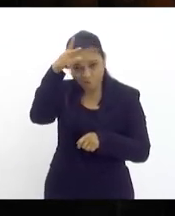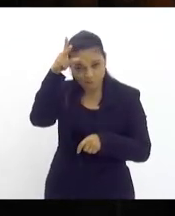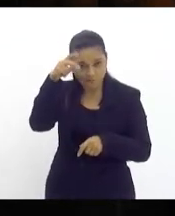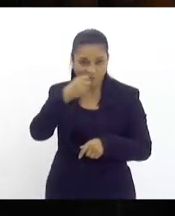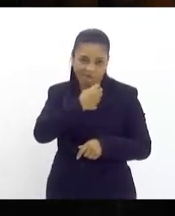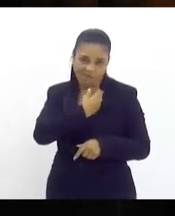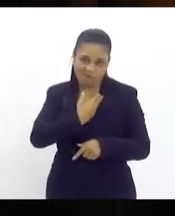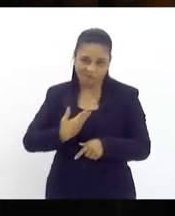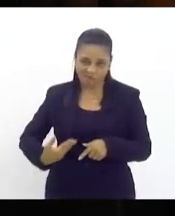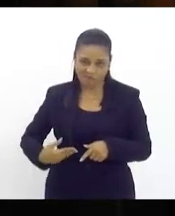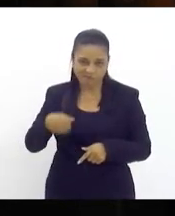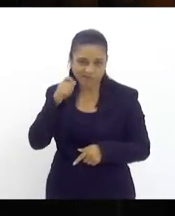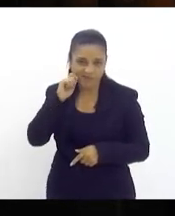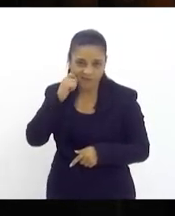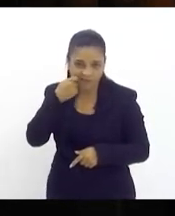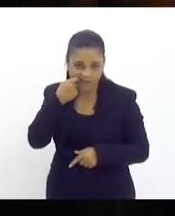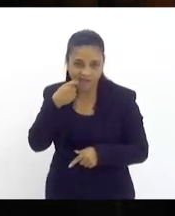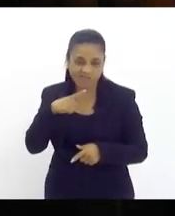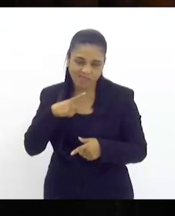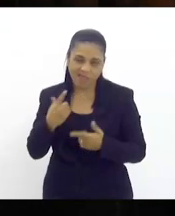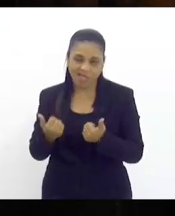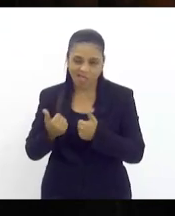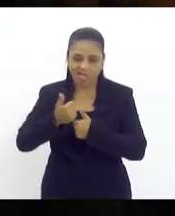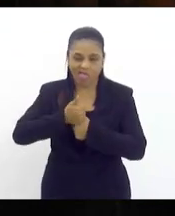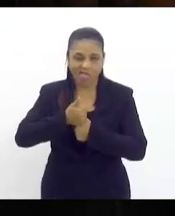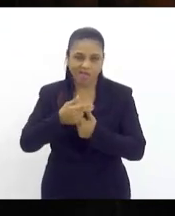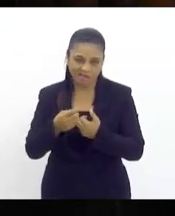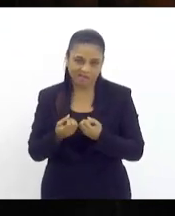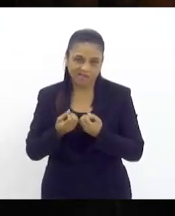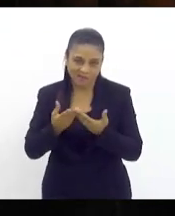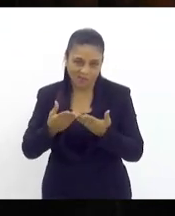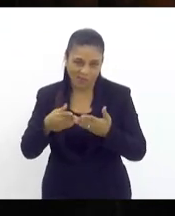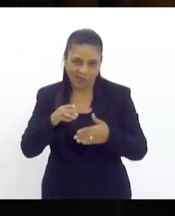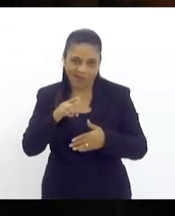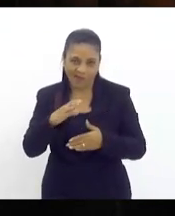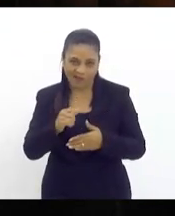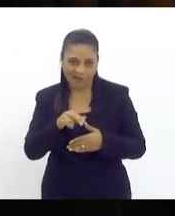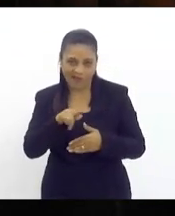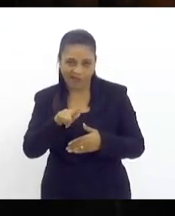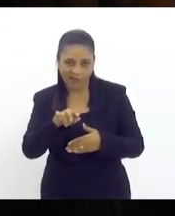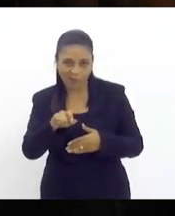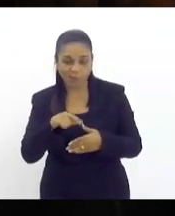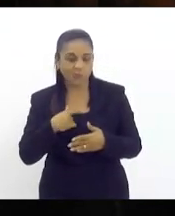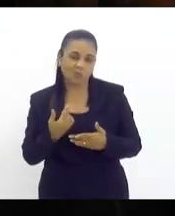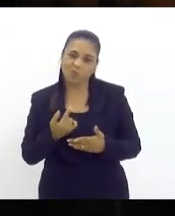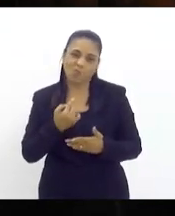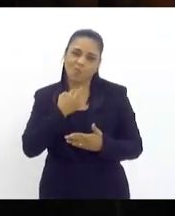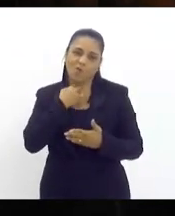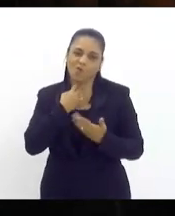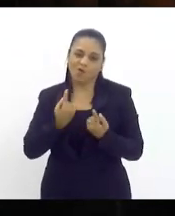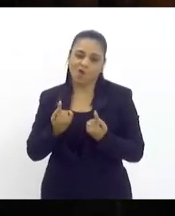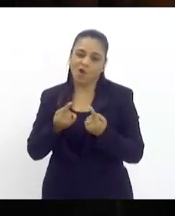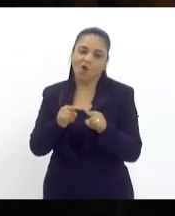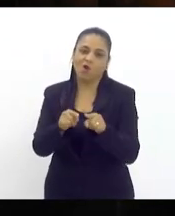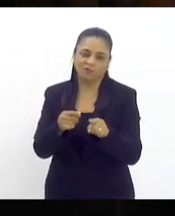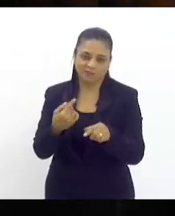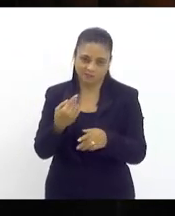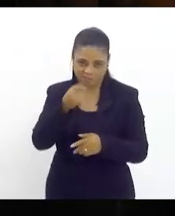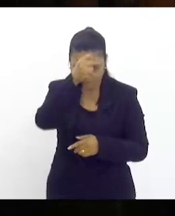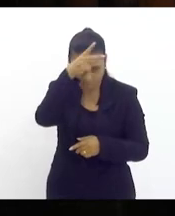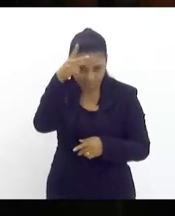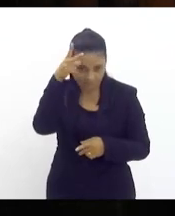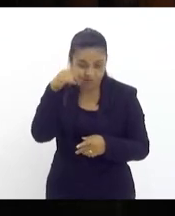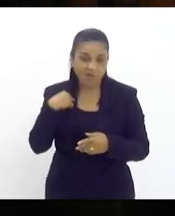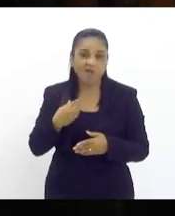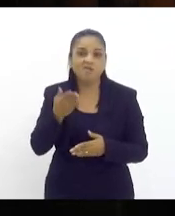carguinhos e que jamais poderá votar contra o Prefeito fica aqui o meu desafio eu quero ver as eleições